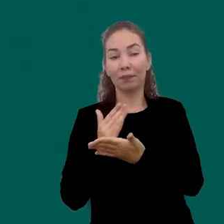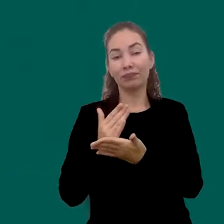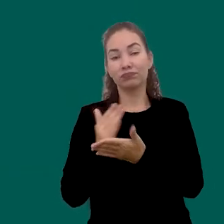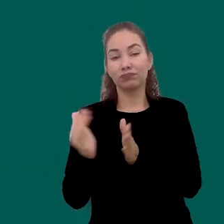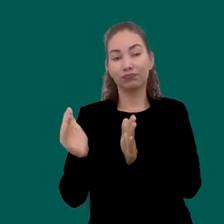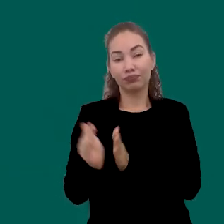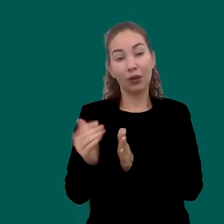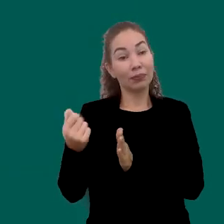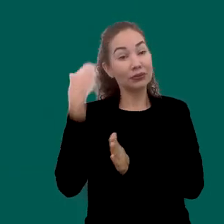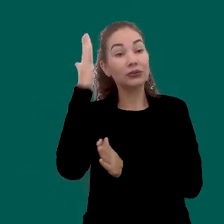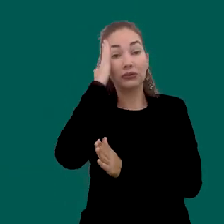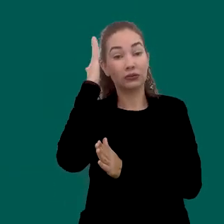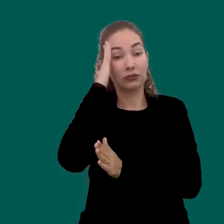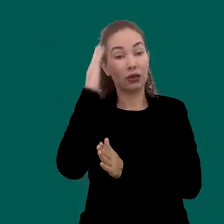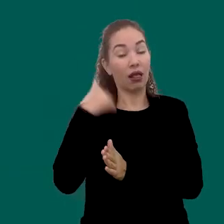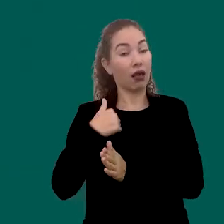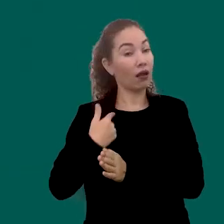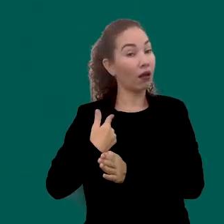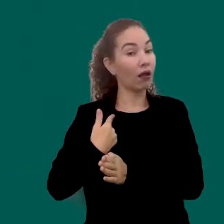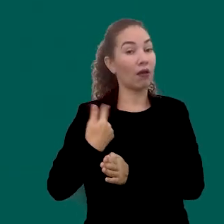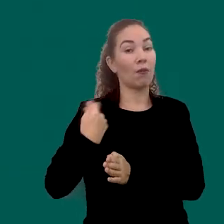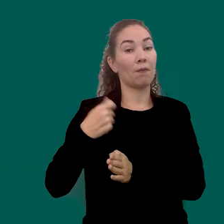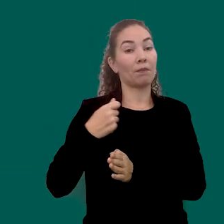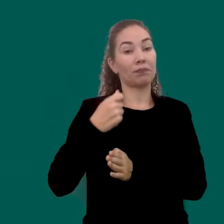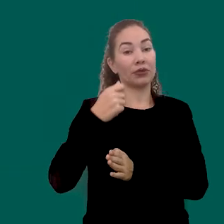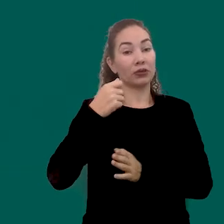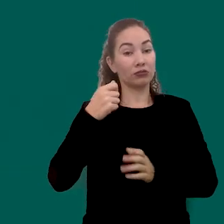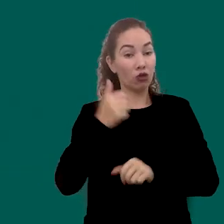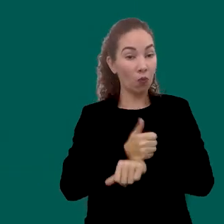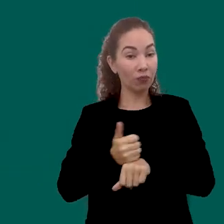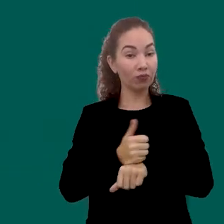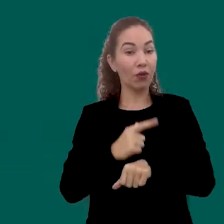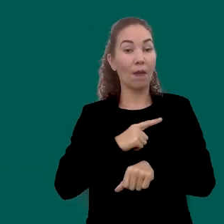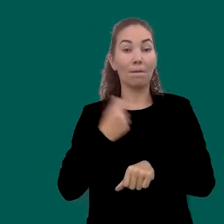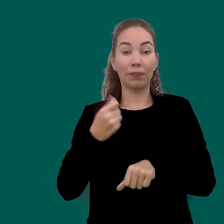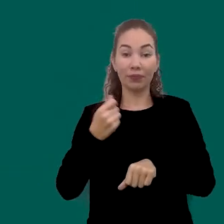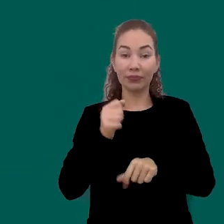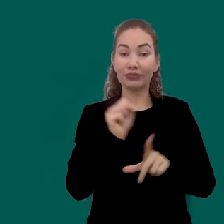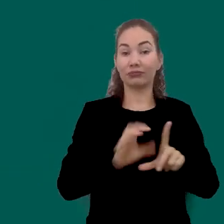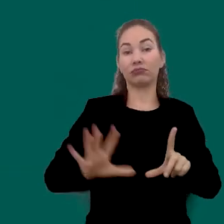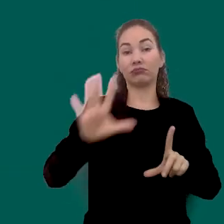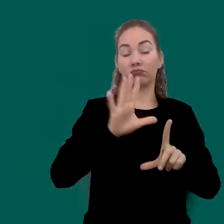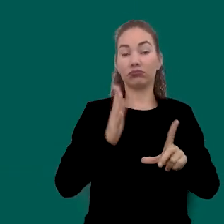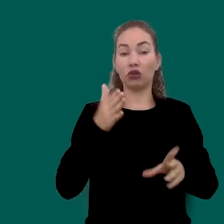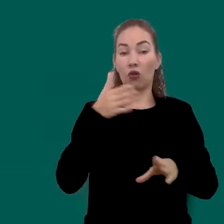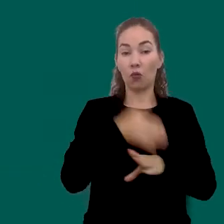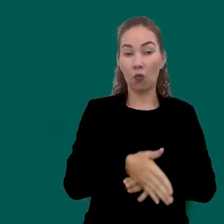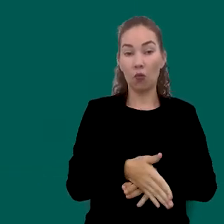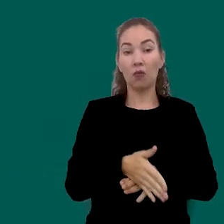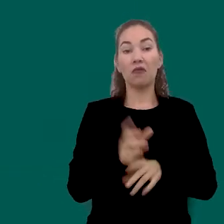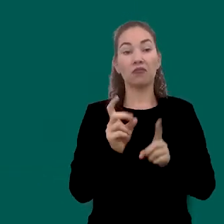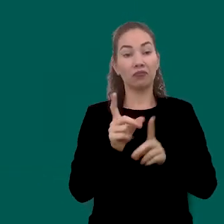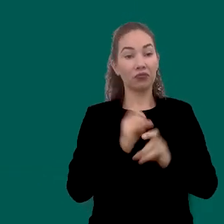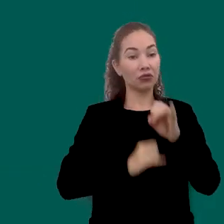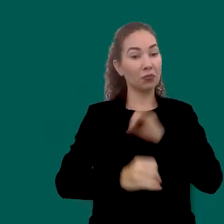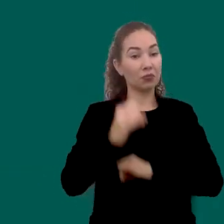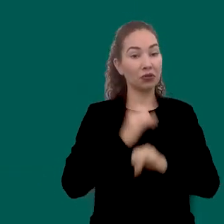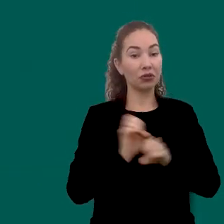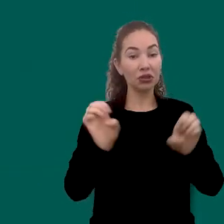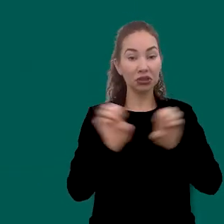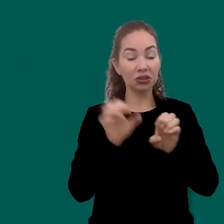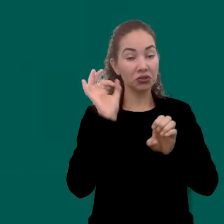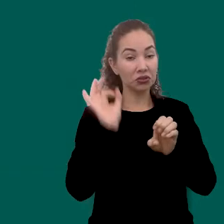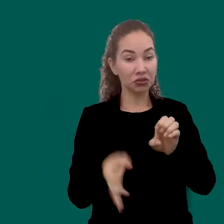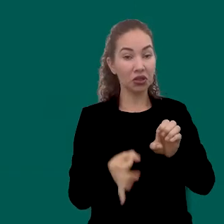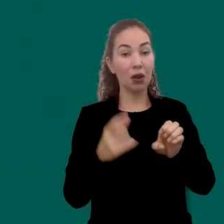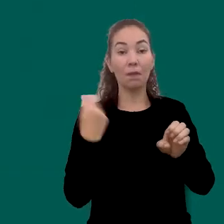eles têm que começar a entender. Cara, eu tenho que me profissionalizar, eu tenho que me digitalizar, eu tenho que estar com o e-commerce bem estruturado, com o meu estoque, eu tenho que ter